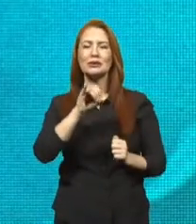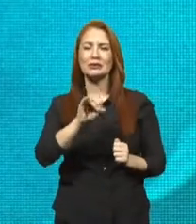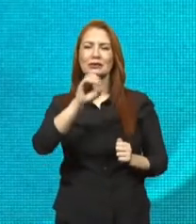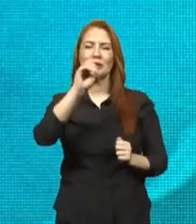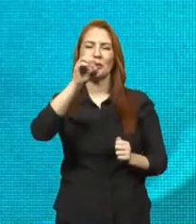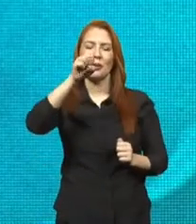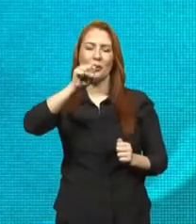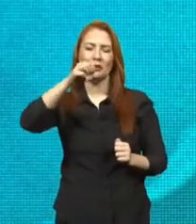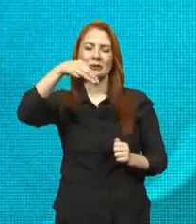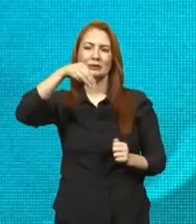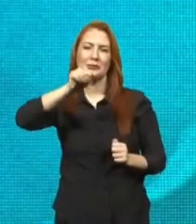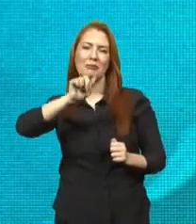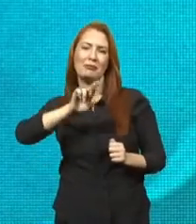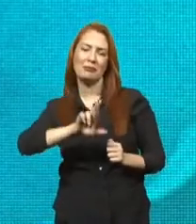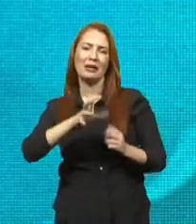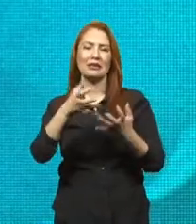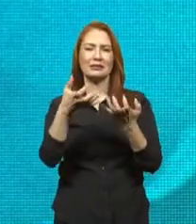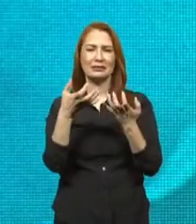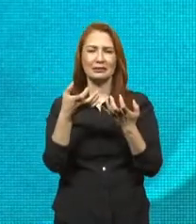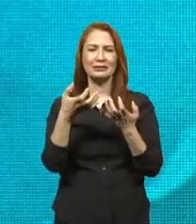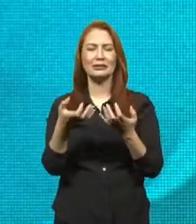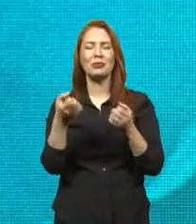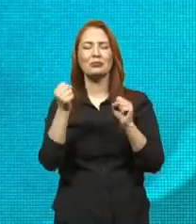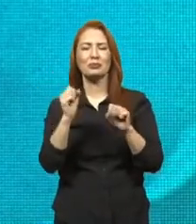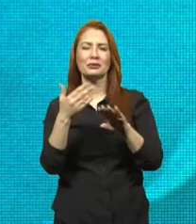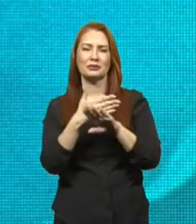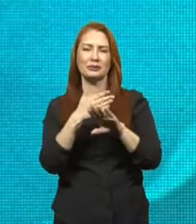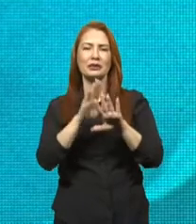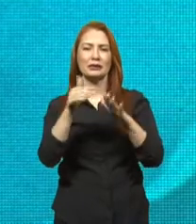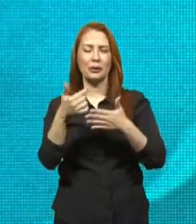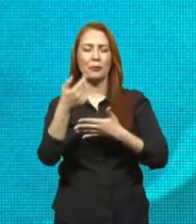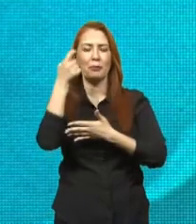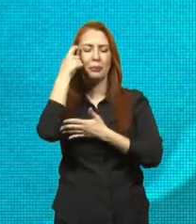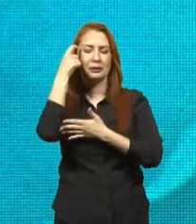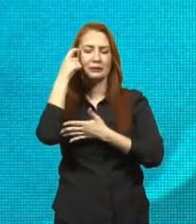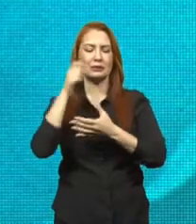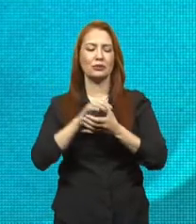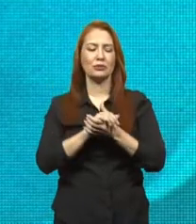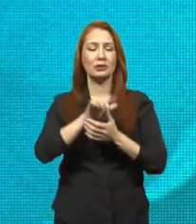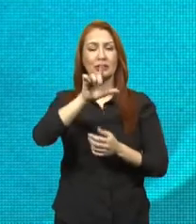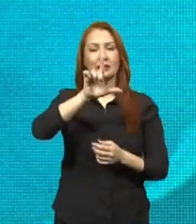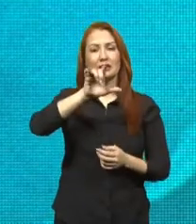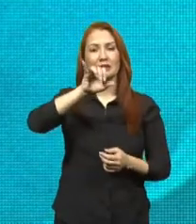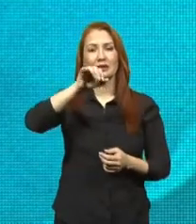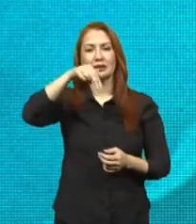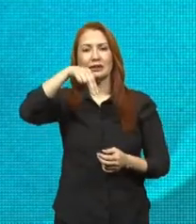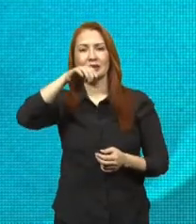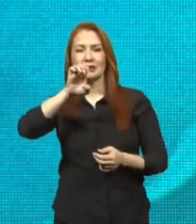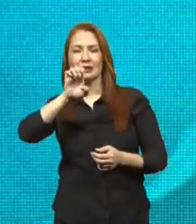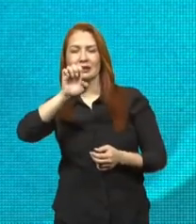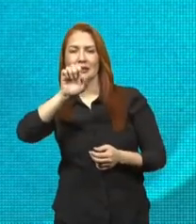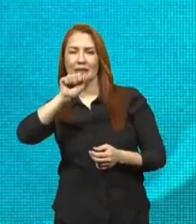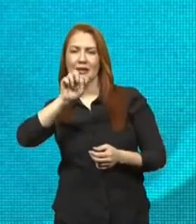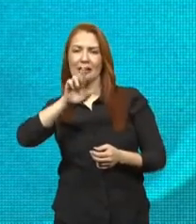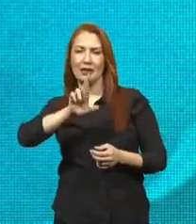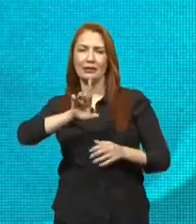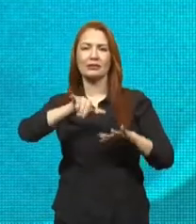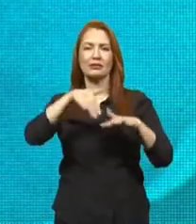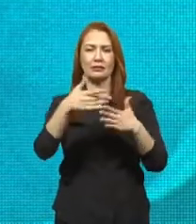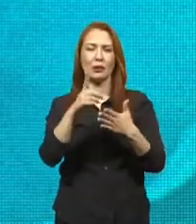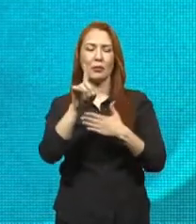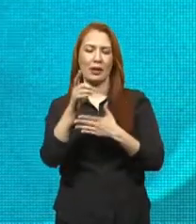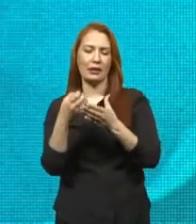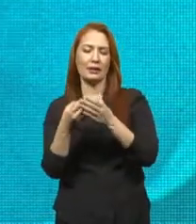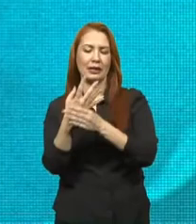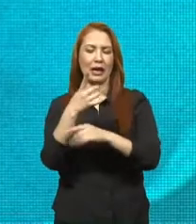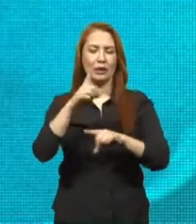também, pode vir, Osmar. Quando a gente pensa em economia linear, a gente pensa que um produto ele é criado para depois de um tempo ele ser